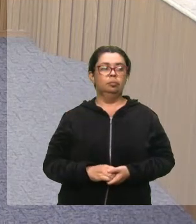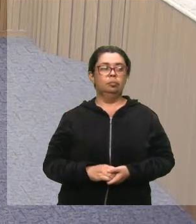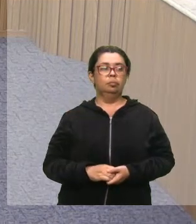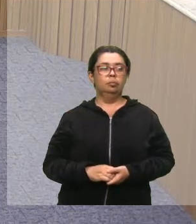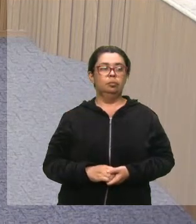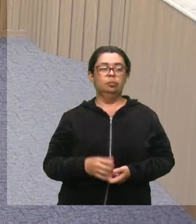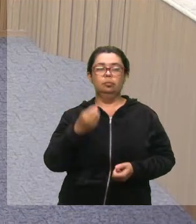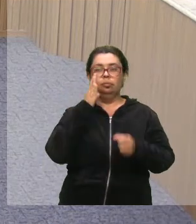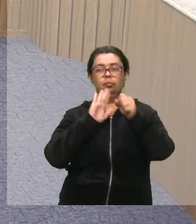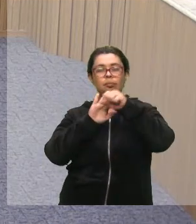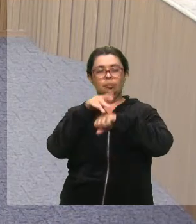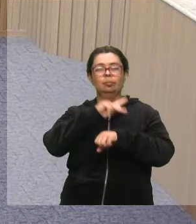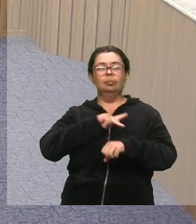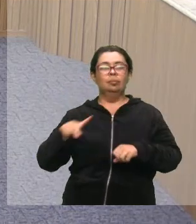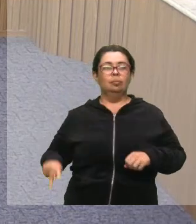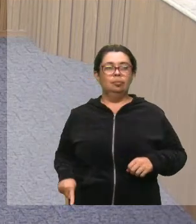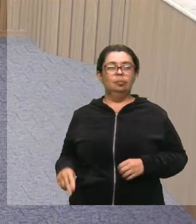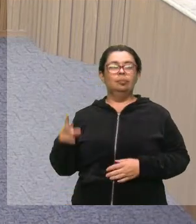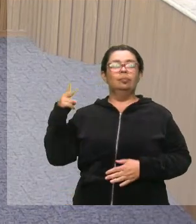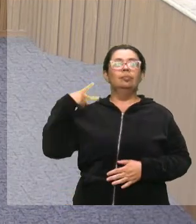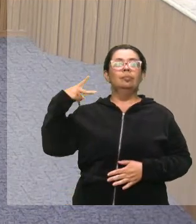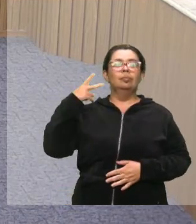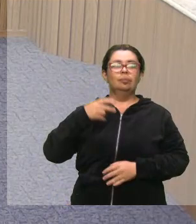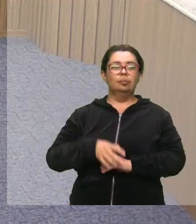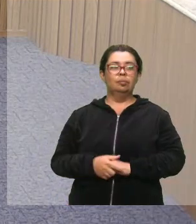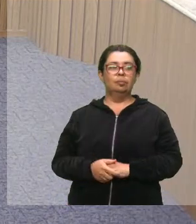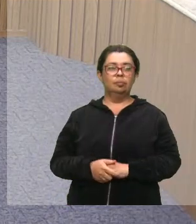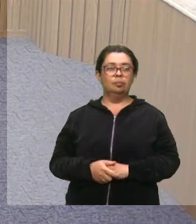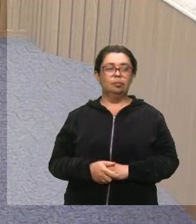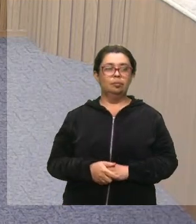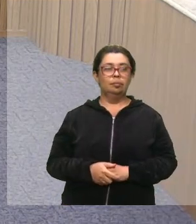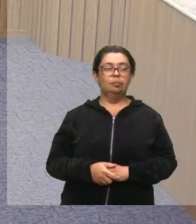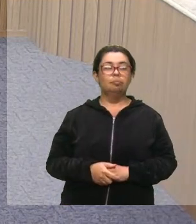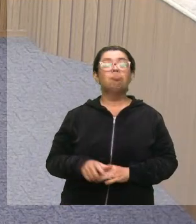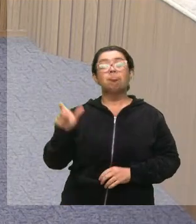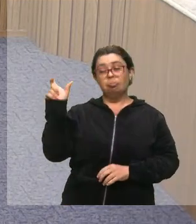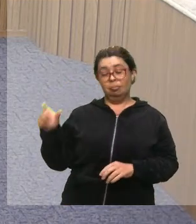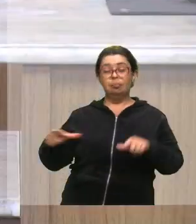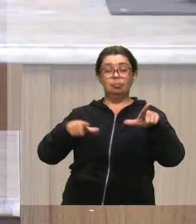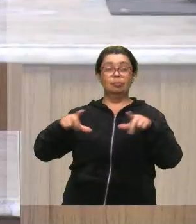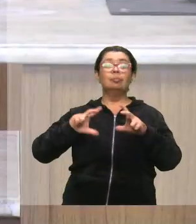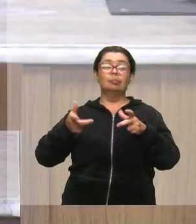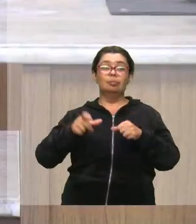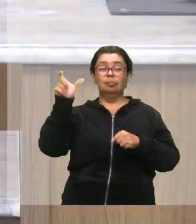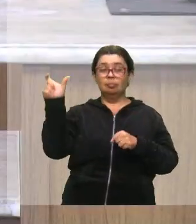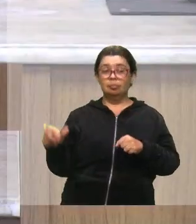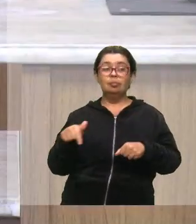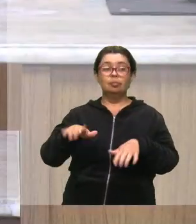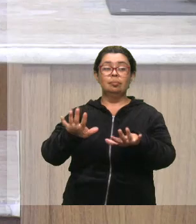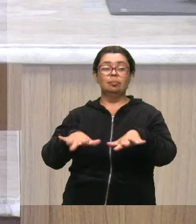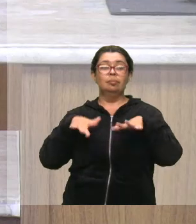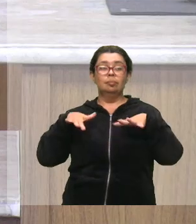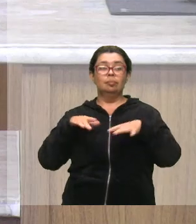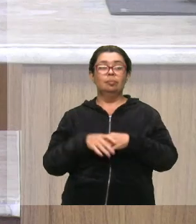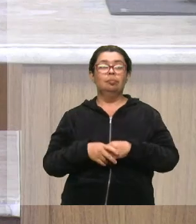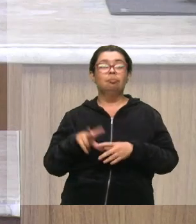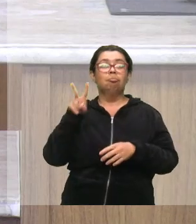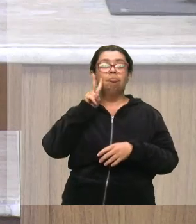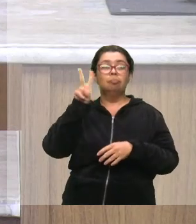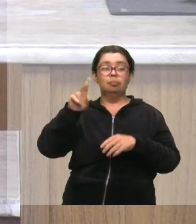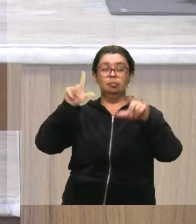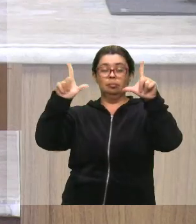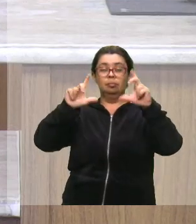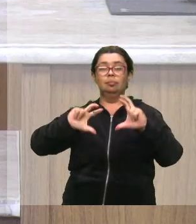Boa noite, senhor presidente, boa noite, vereadores, funcionários da Câmara, público presente, pessoas que nos assistem pela